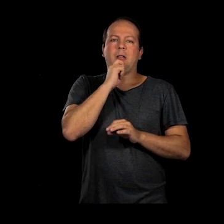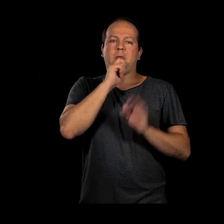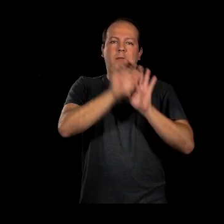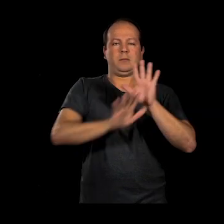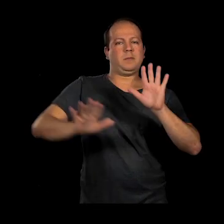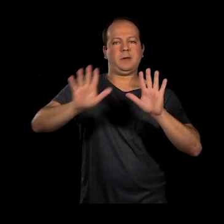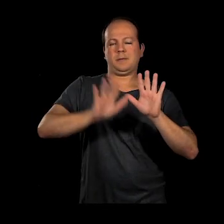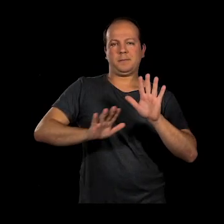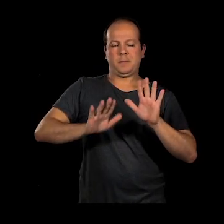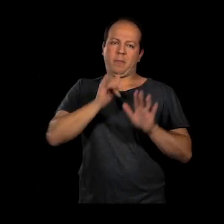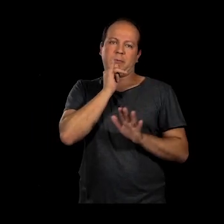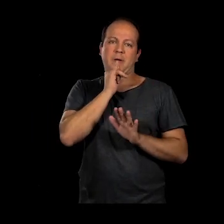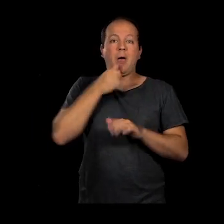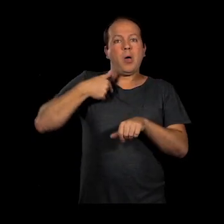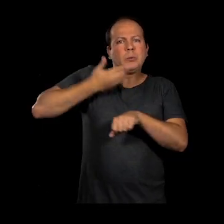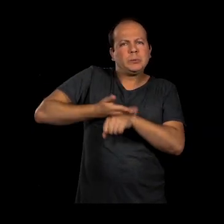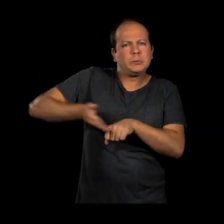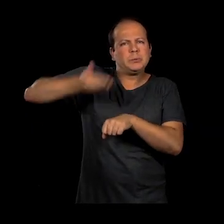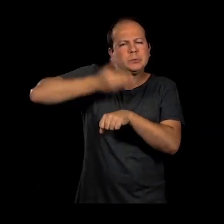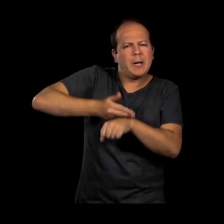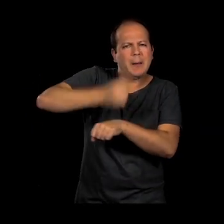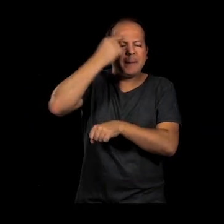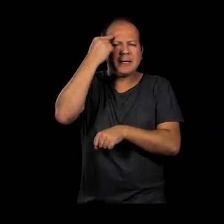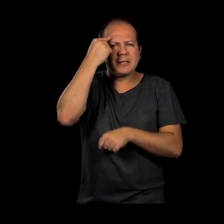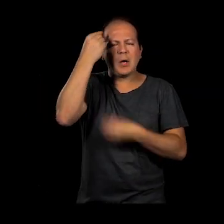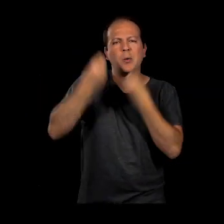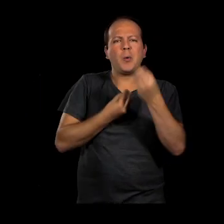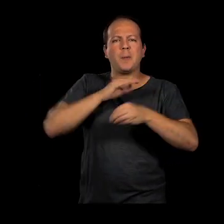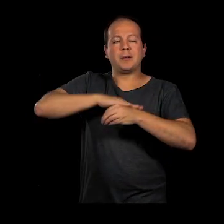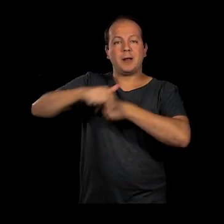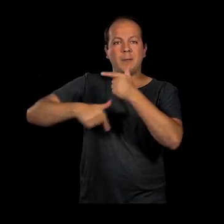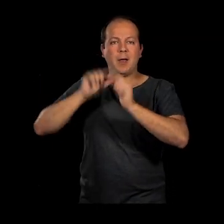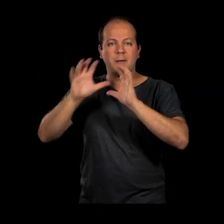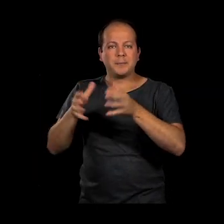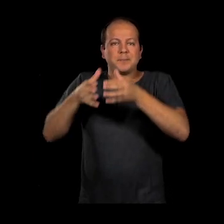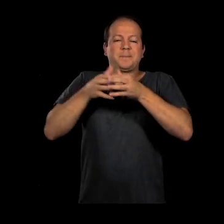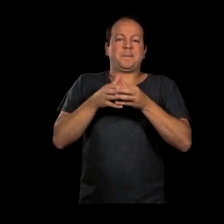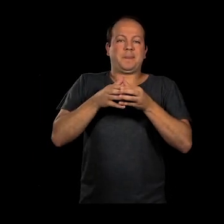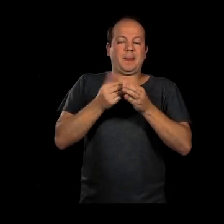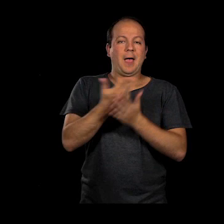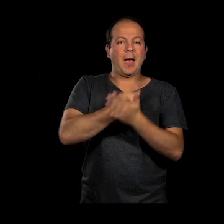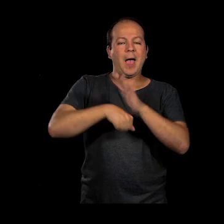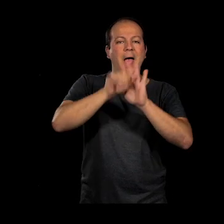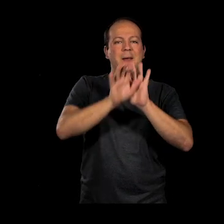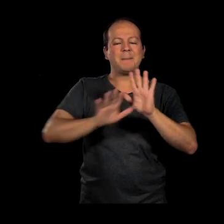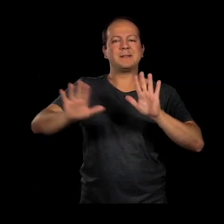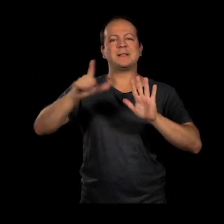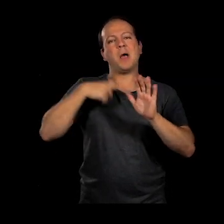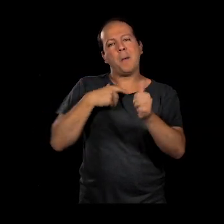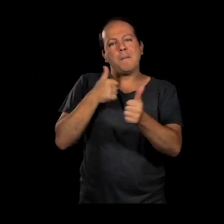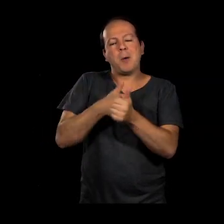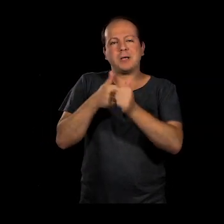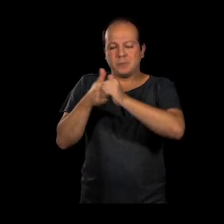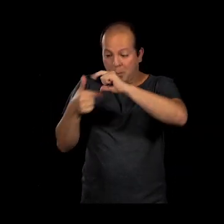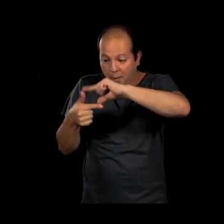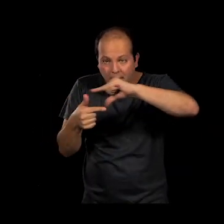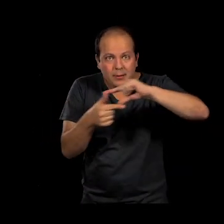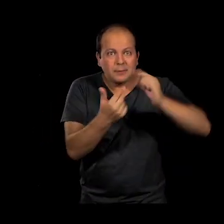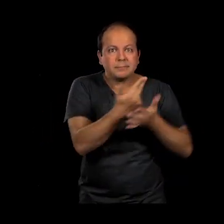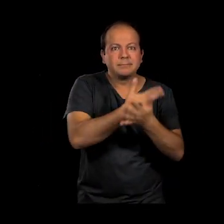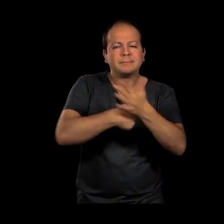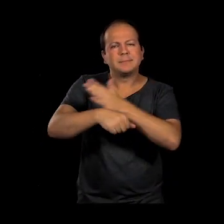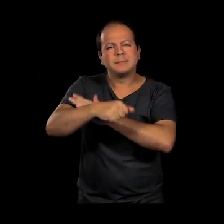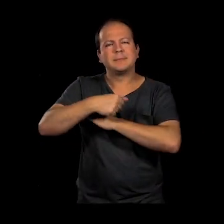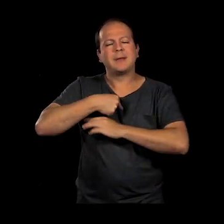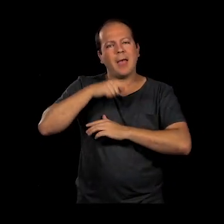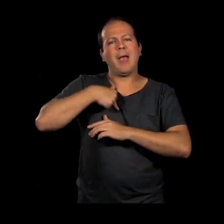exemplo, e foi um exercício pensar em trabalhar com uma equipe, né? A animação, talvez até muito próximo do quadrinho, ela tem